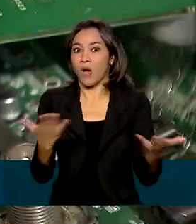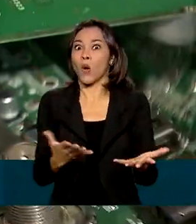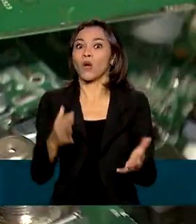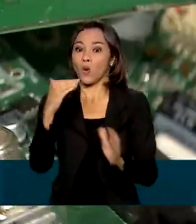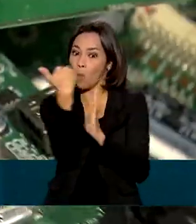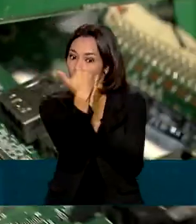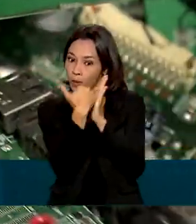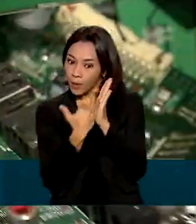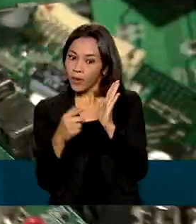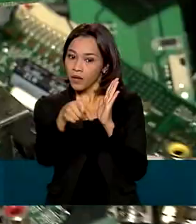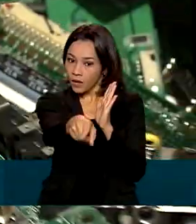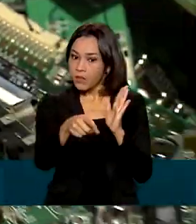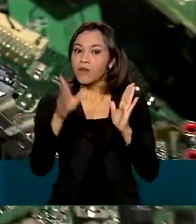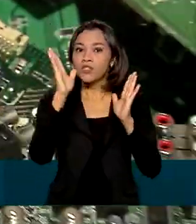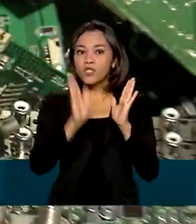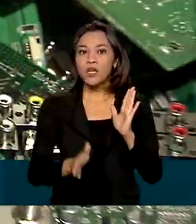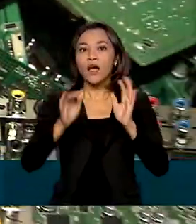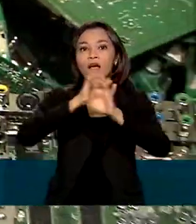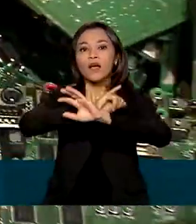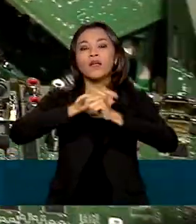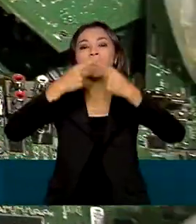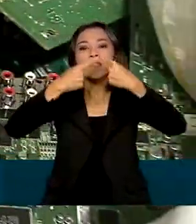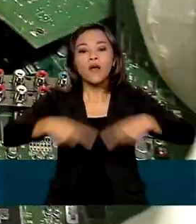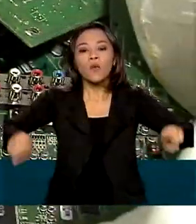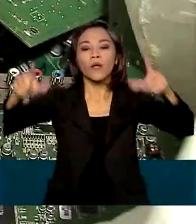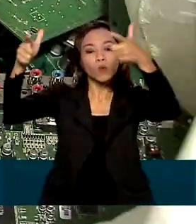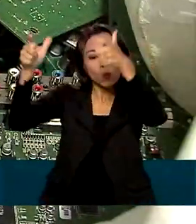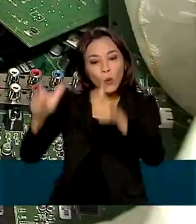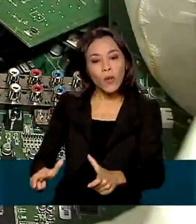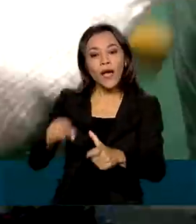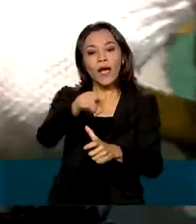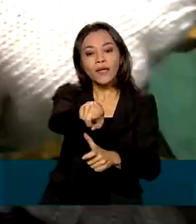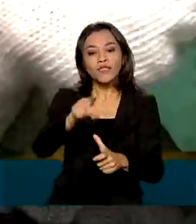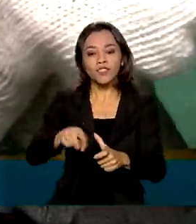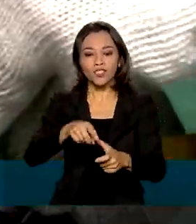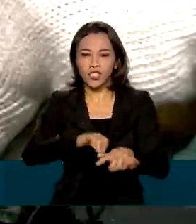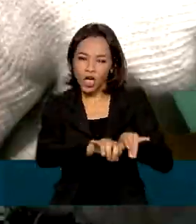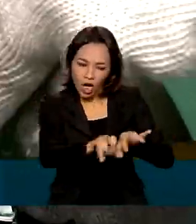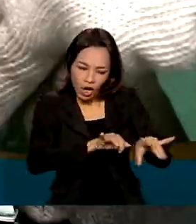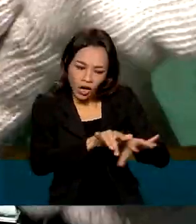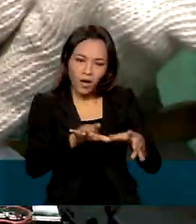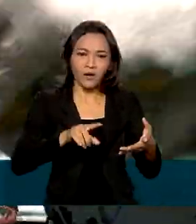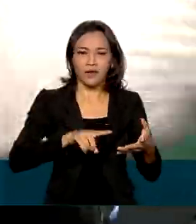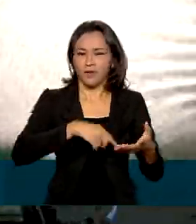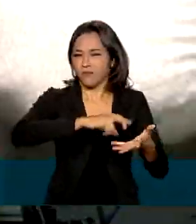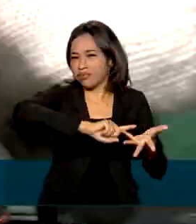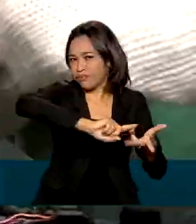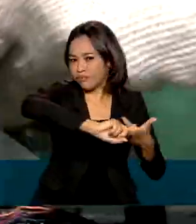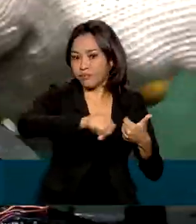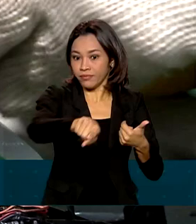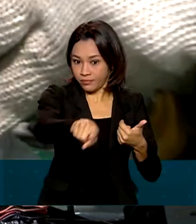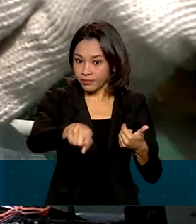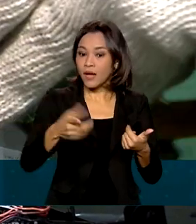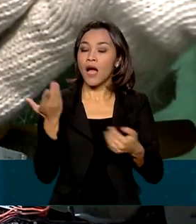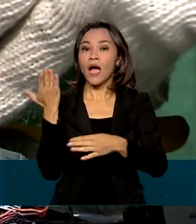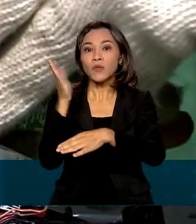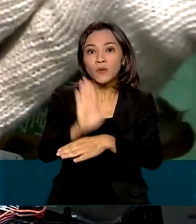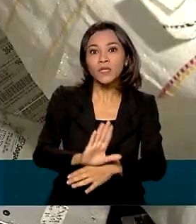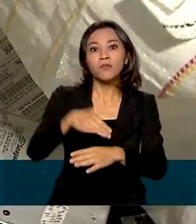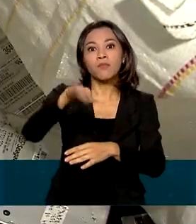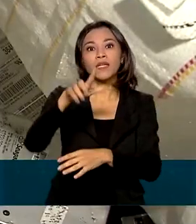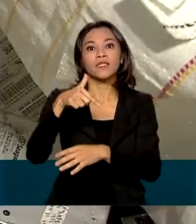Santo, foi inaugurada uma central para descarte de lixo eletrônico, beneficiando mais de 370 mil